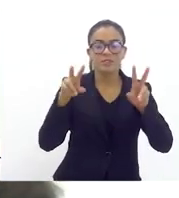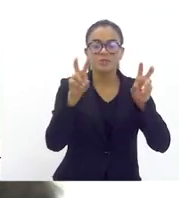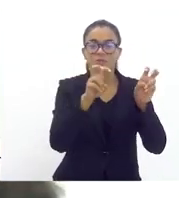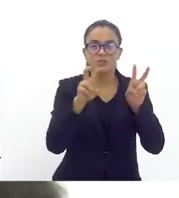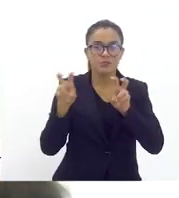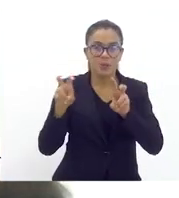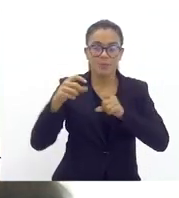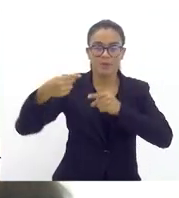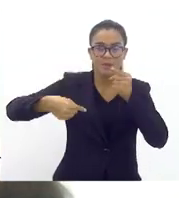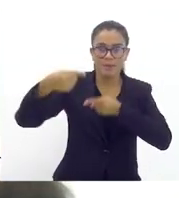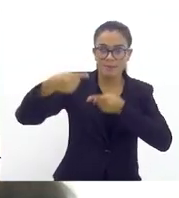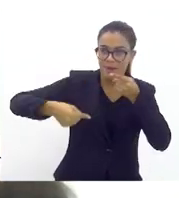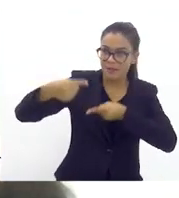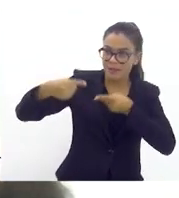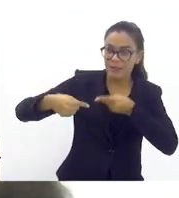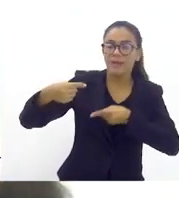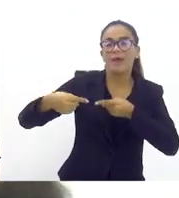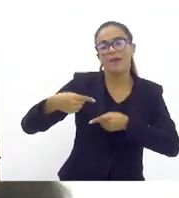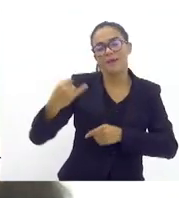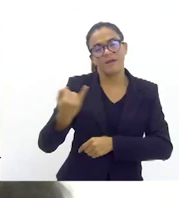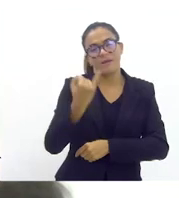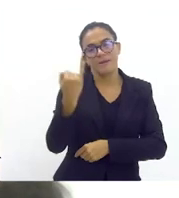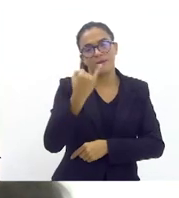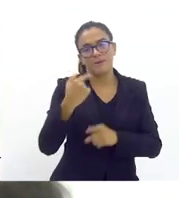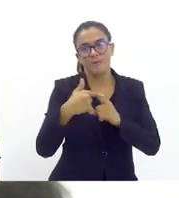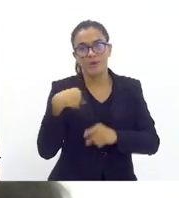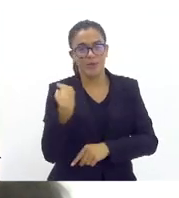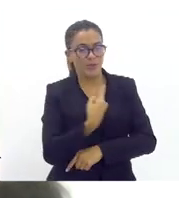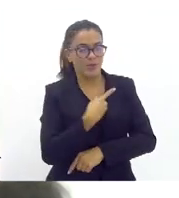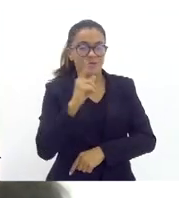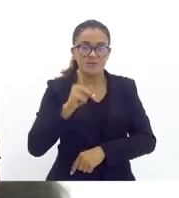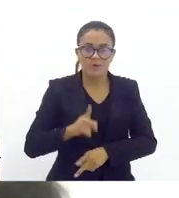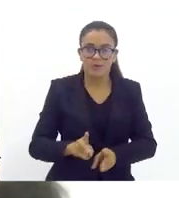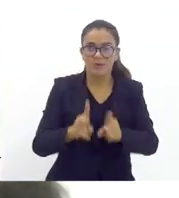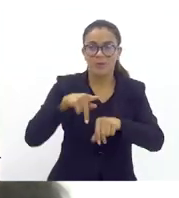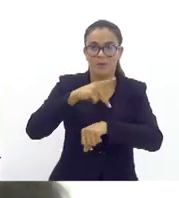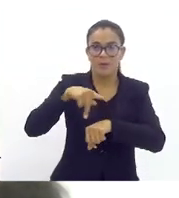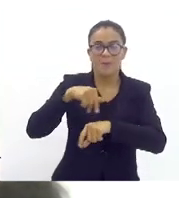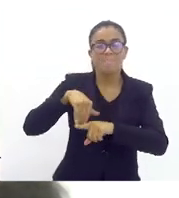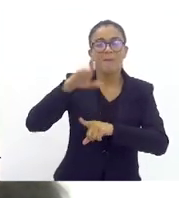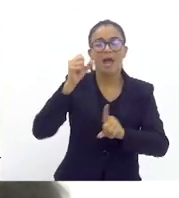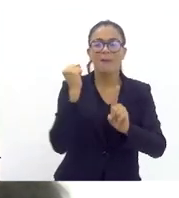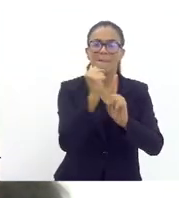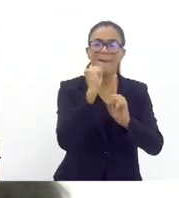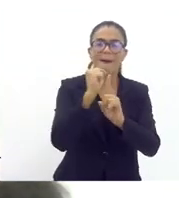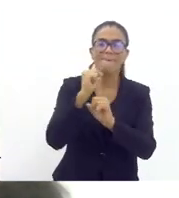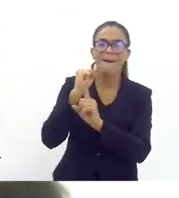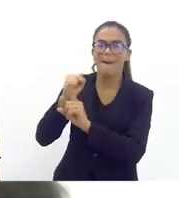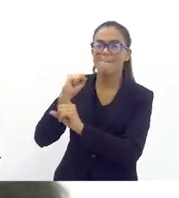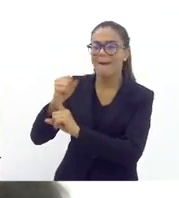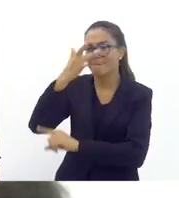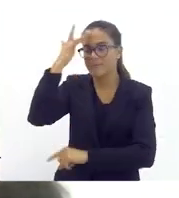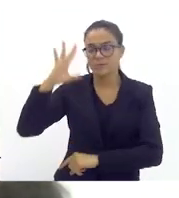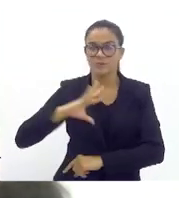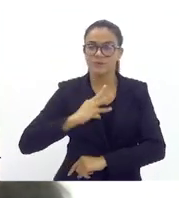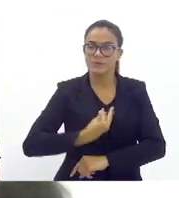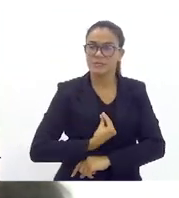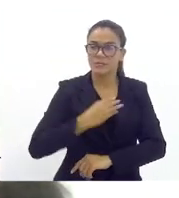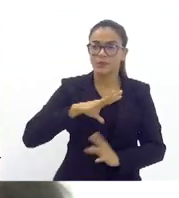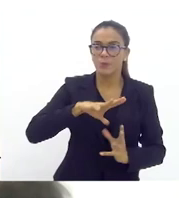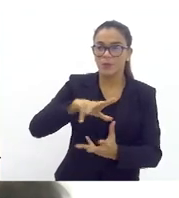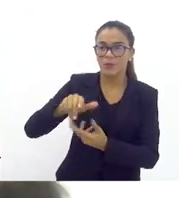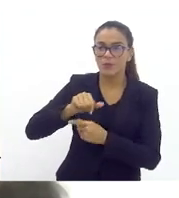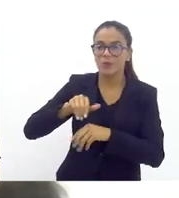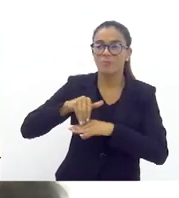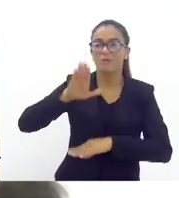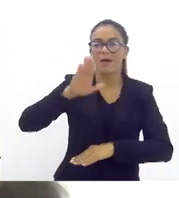para o debate é muito importante, porque a gente ainda é o país que mais assassina pessoas trans no mundo, a gente ainda é um país que